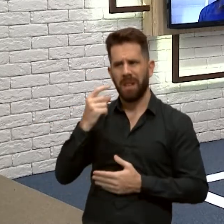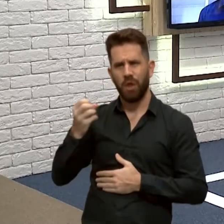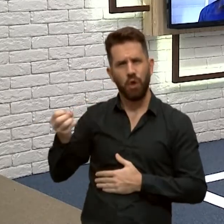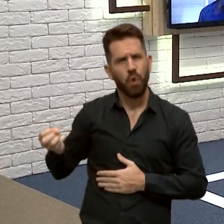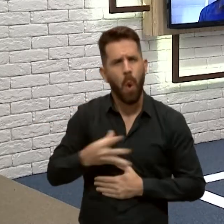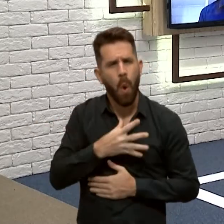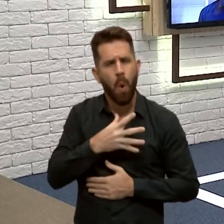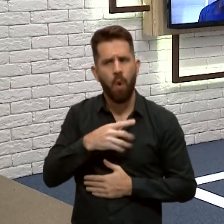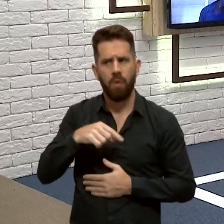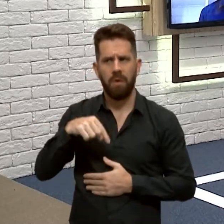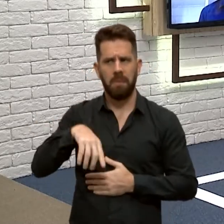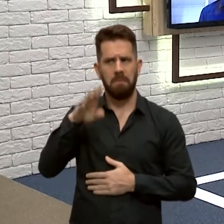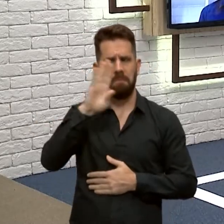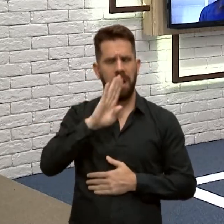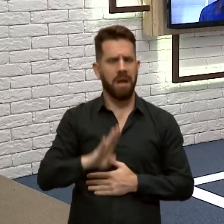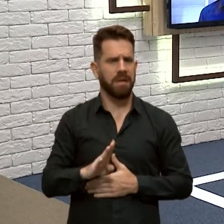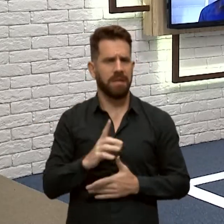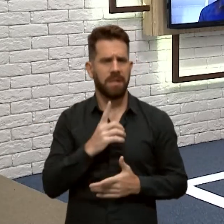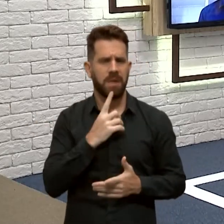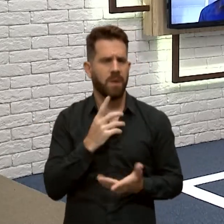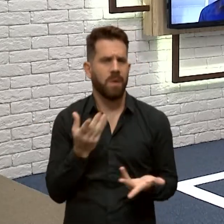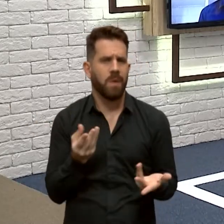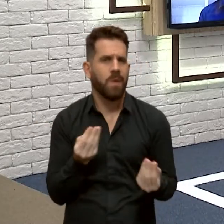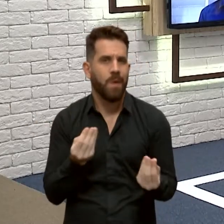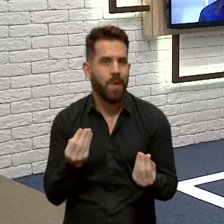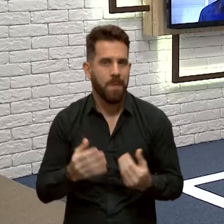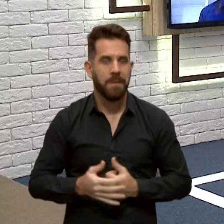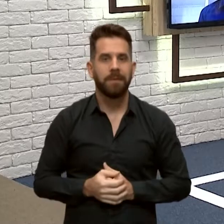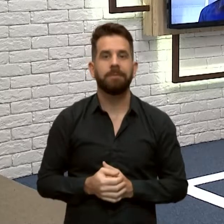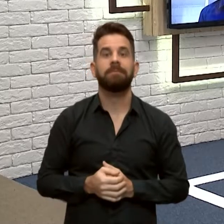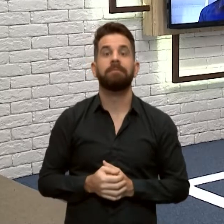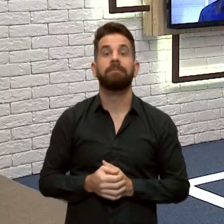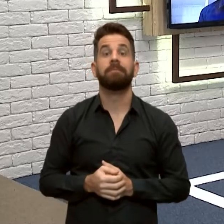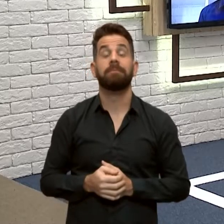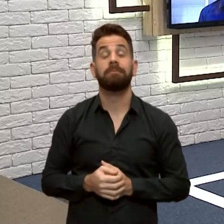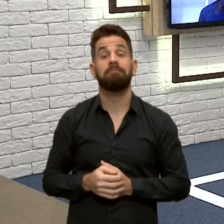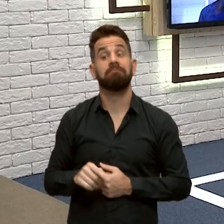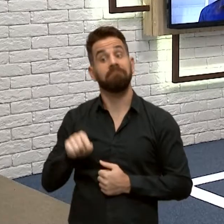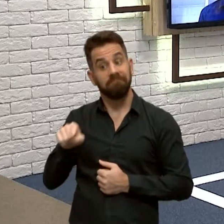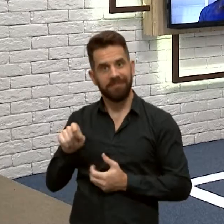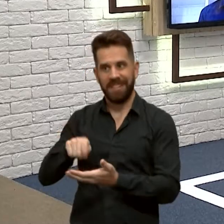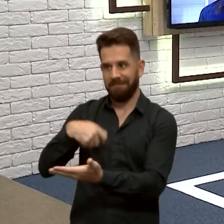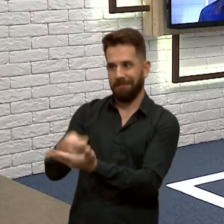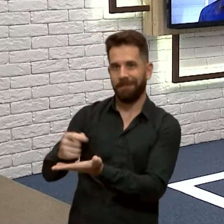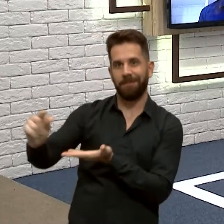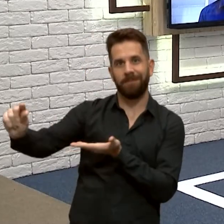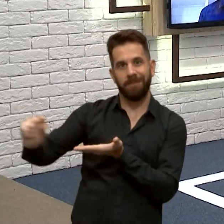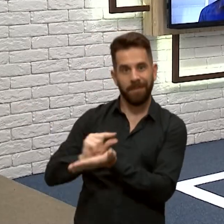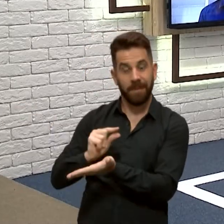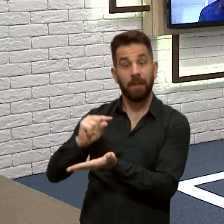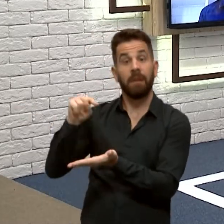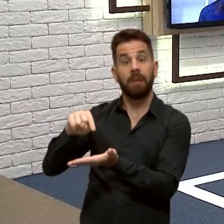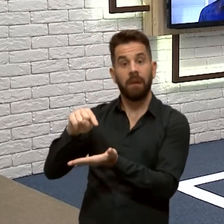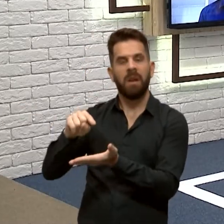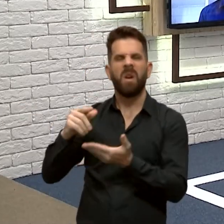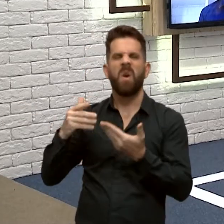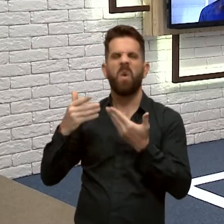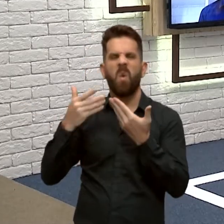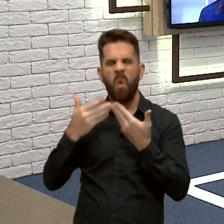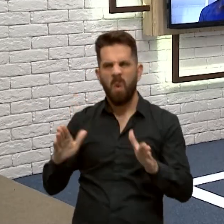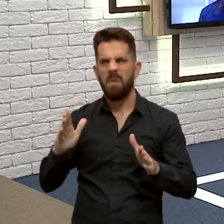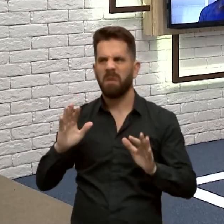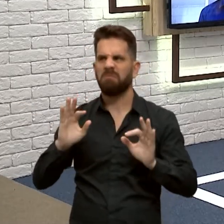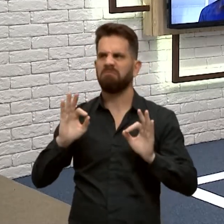Pelo menos com esse nome. O cashback ganhou uma representatividade a partir de